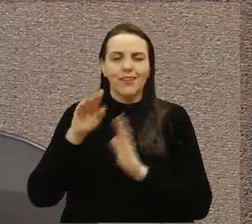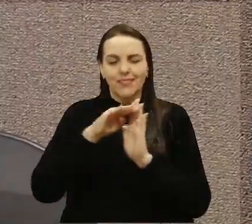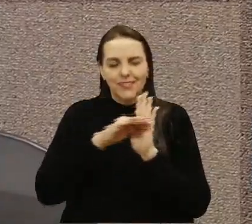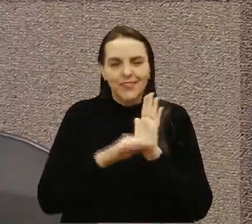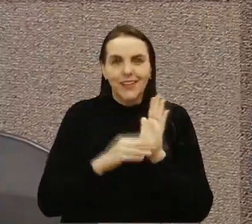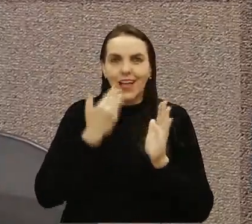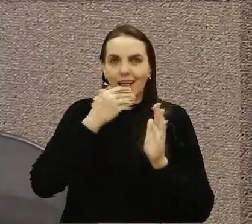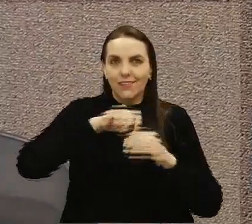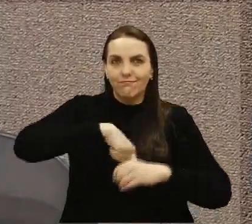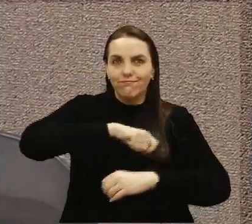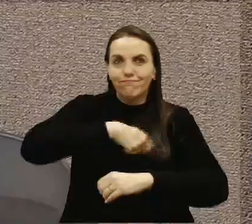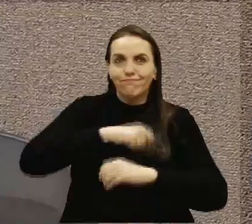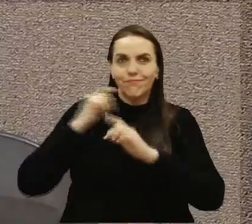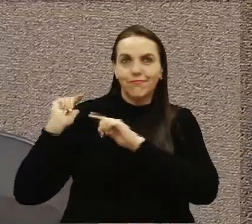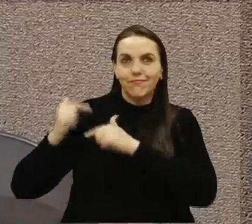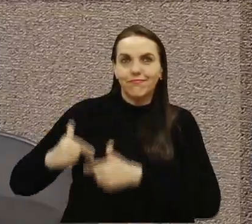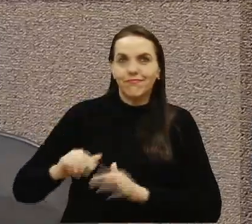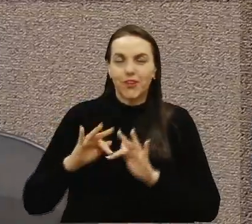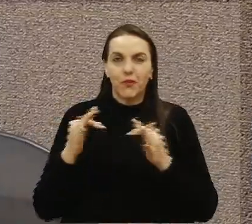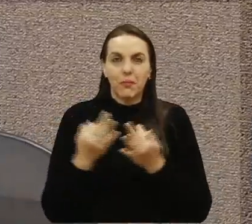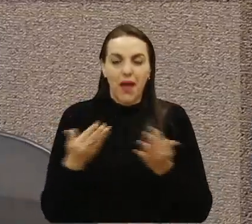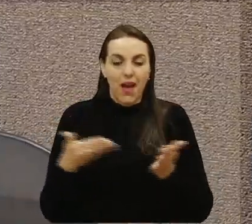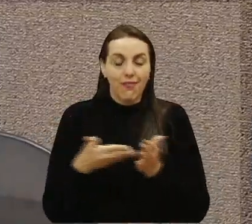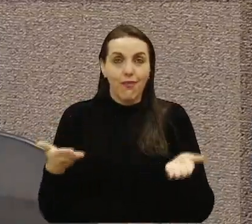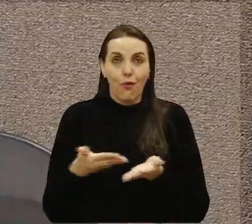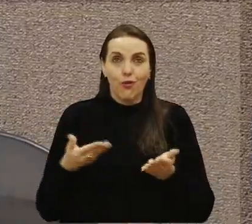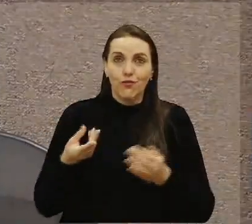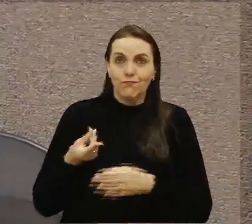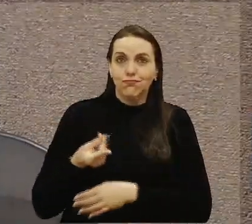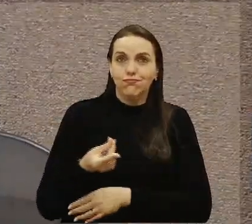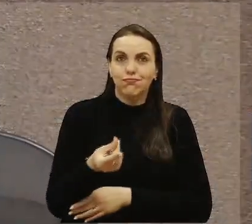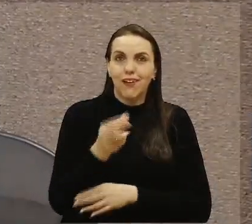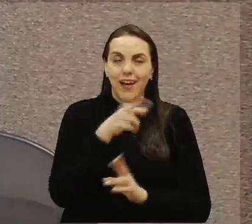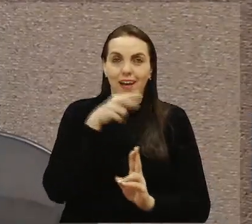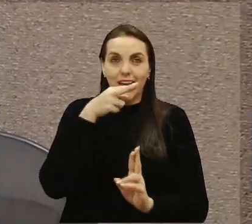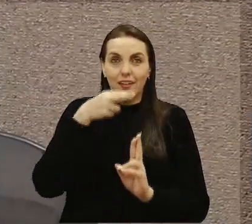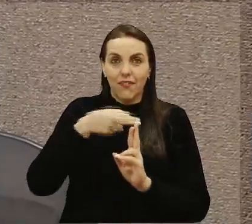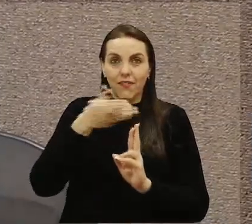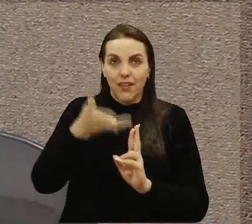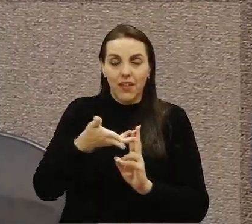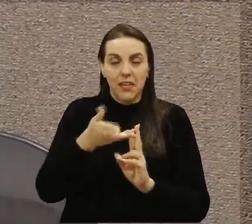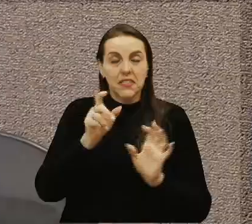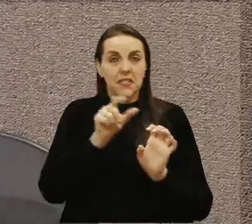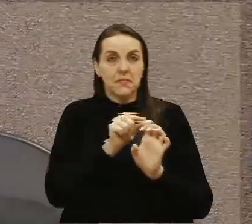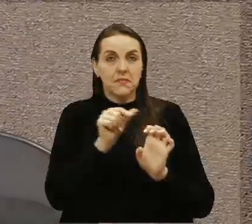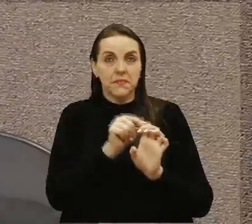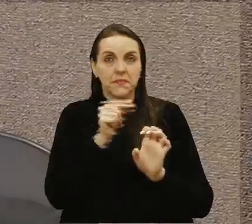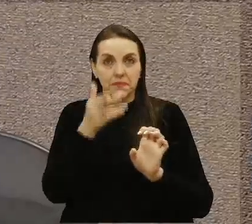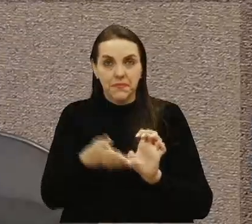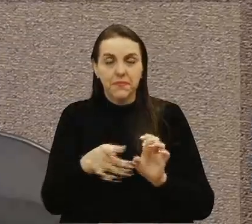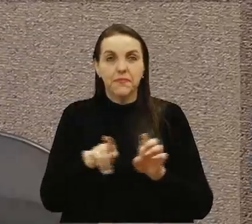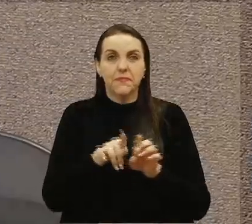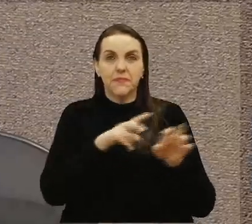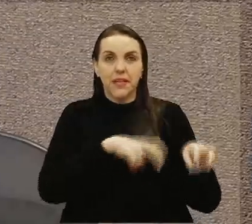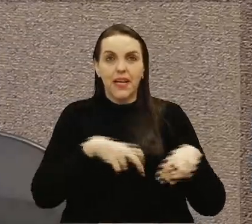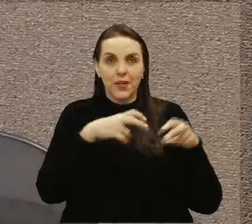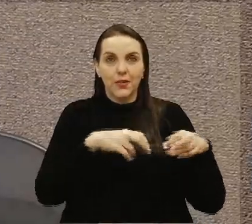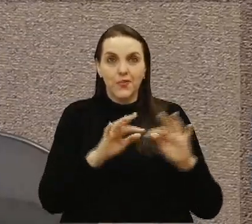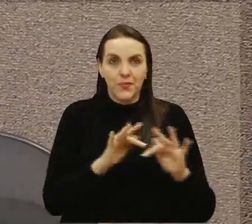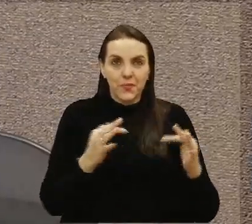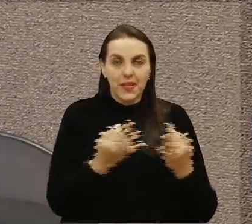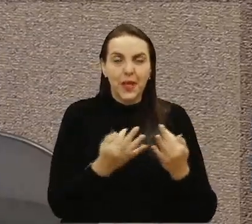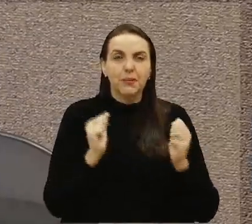família, e preserva ainda hoje como uma referência, inclusive, em empreendedorismo, também da agricultura familiar.